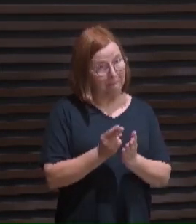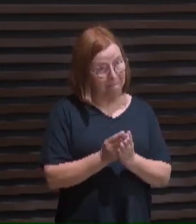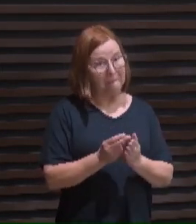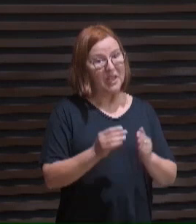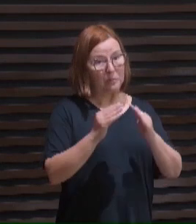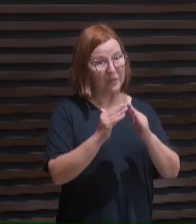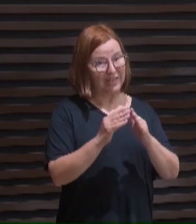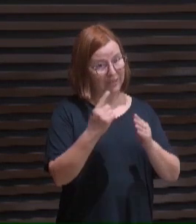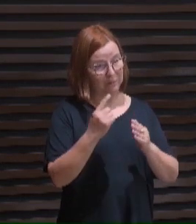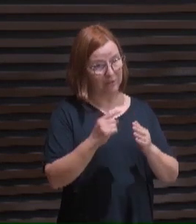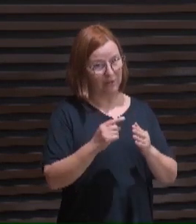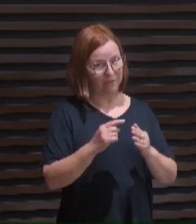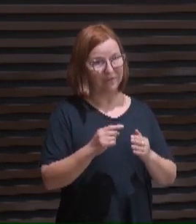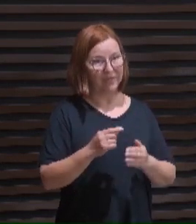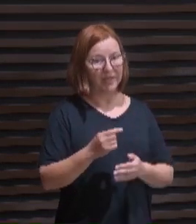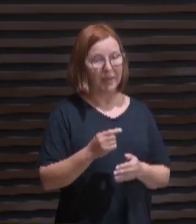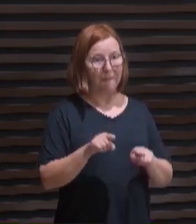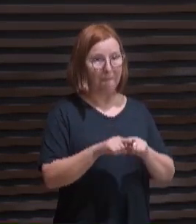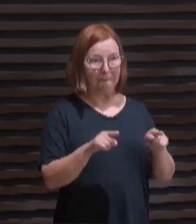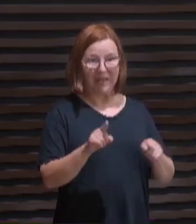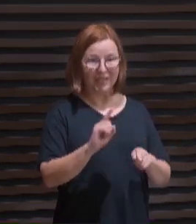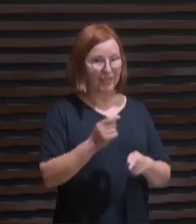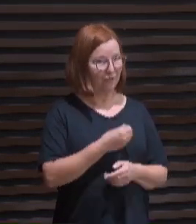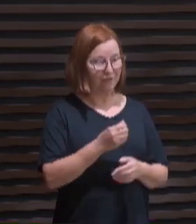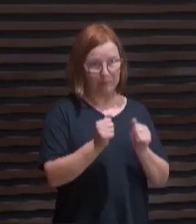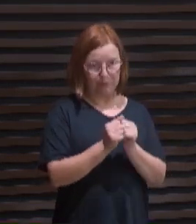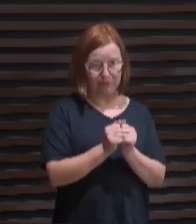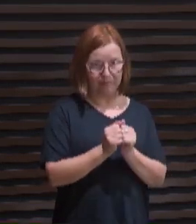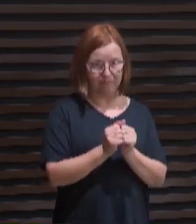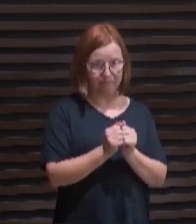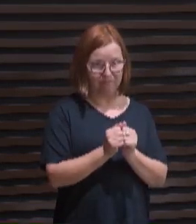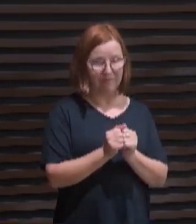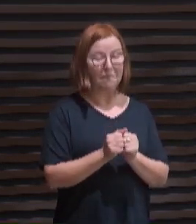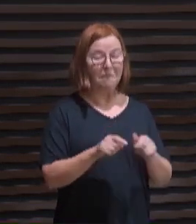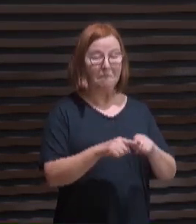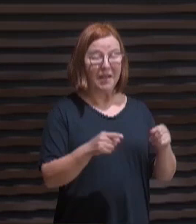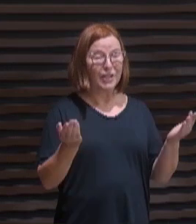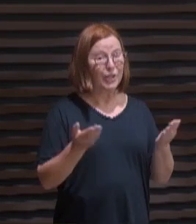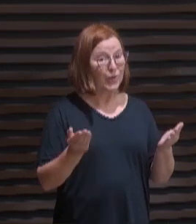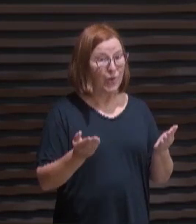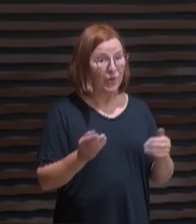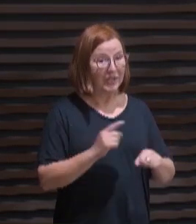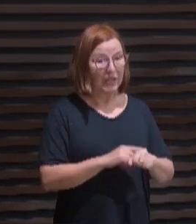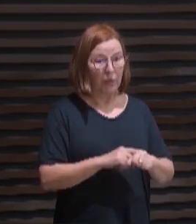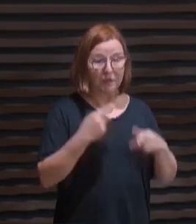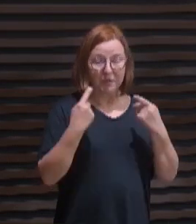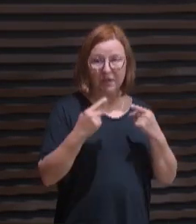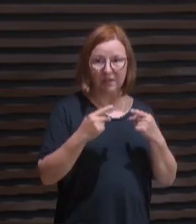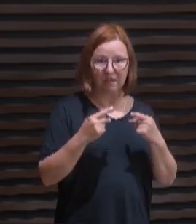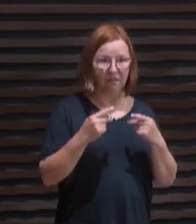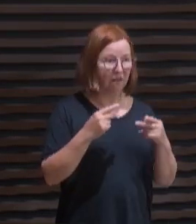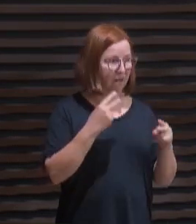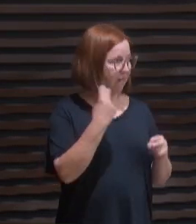de bens e de filhos. Mas hoje, na hora que o senhor estava falando, eu olhei para ela e disse assim: